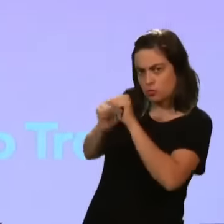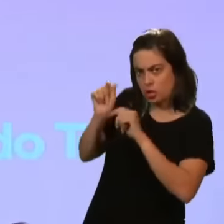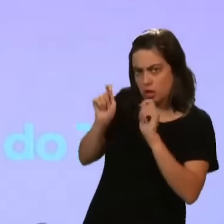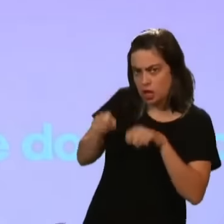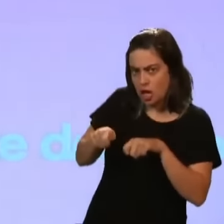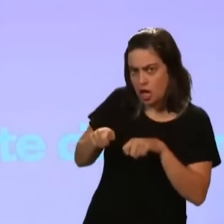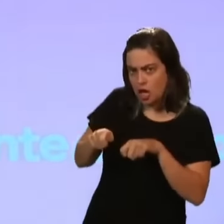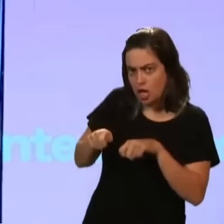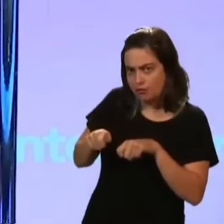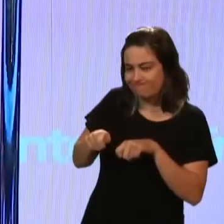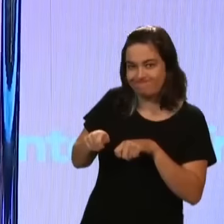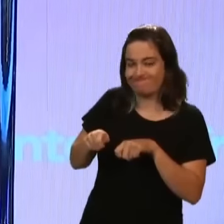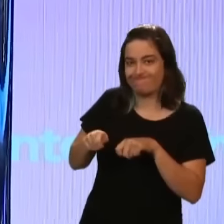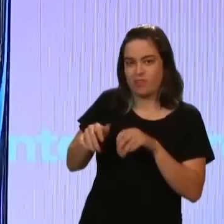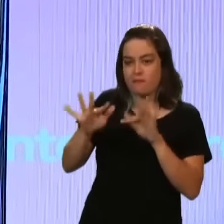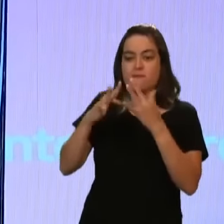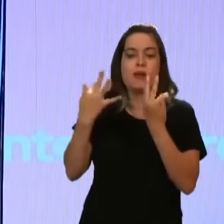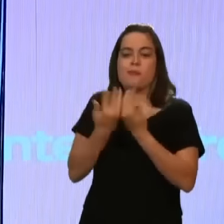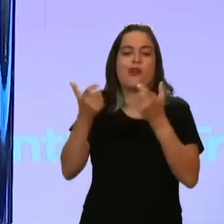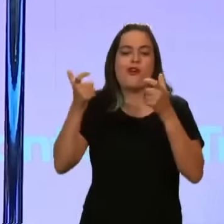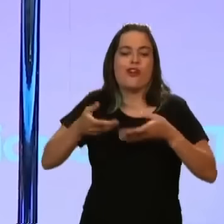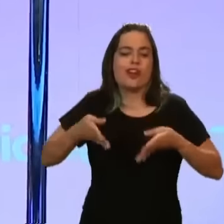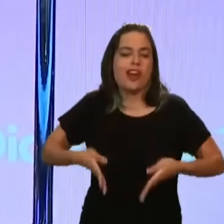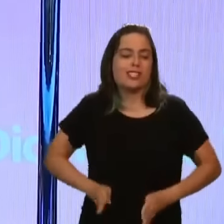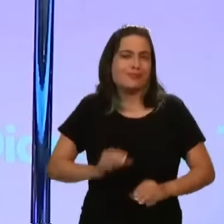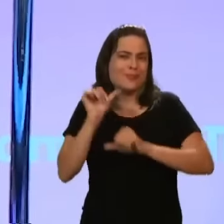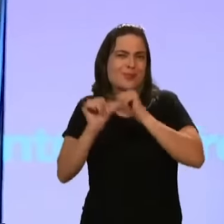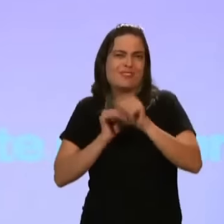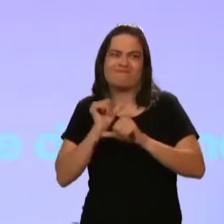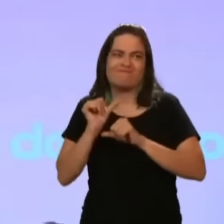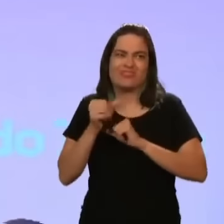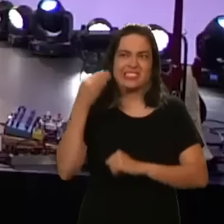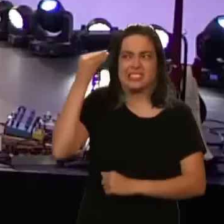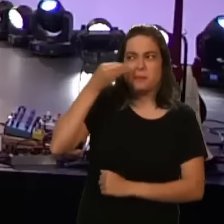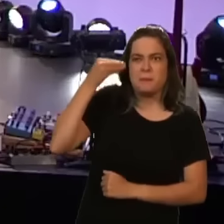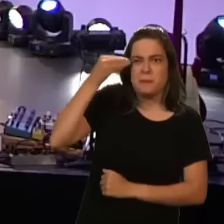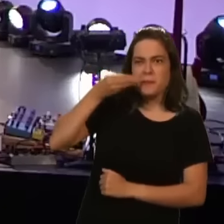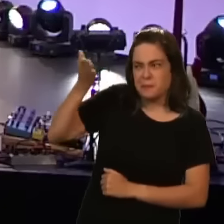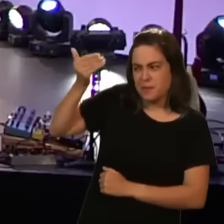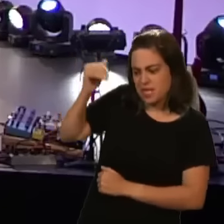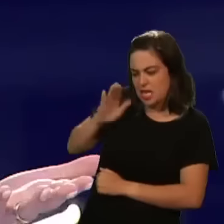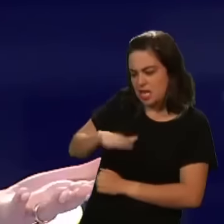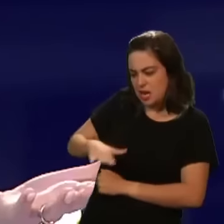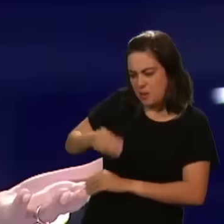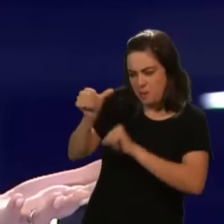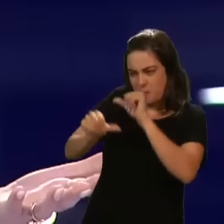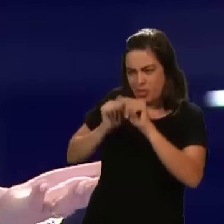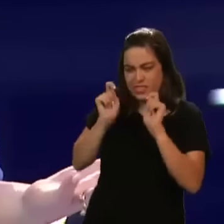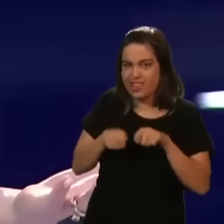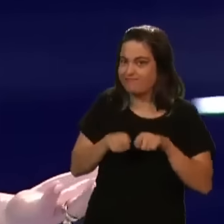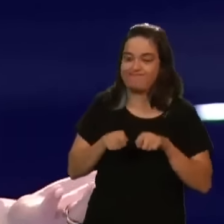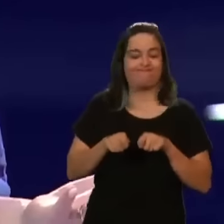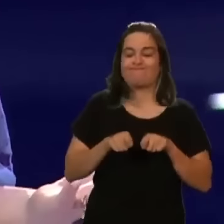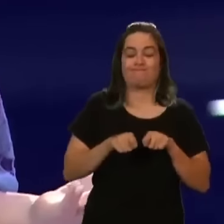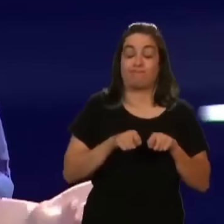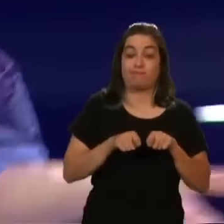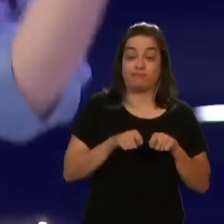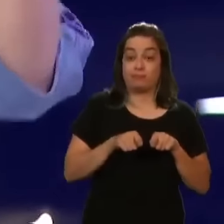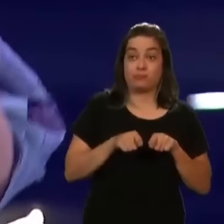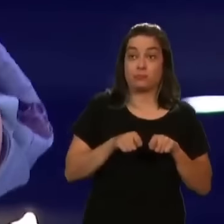Posso mudar a família onde eu nasci? Posso mudar as experiências que eu tive na minha infância, na adolescência? Não